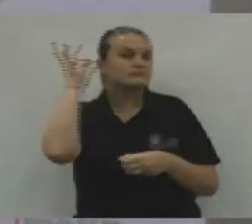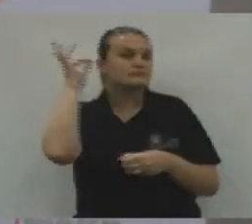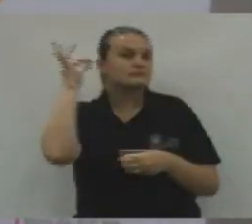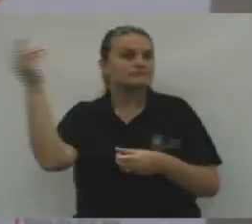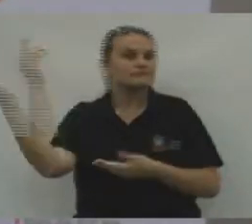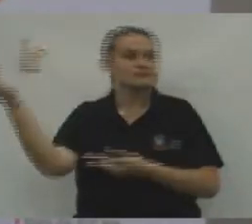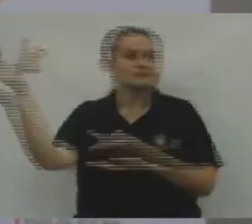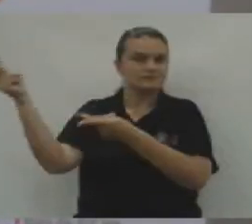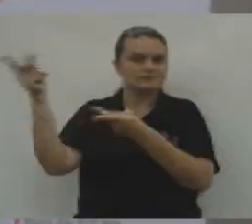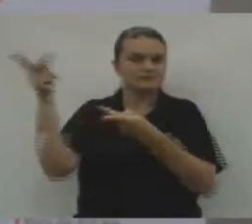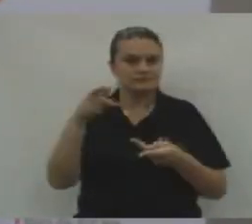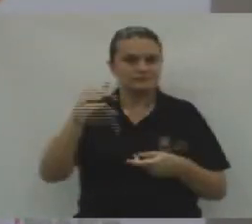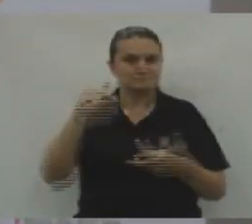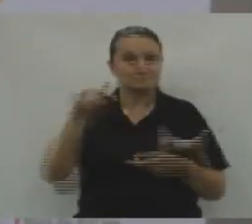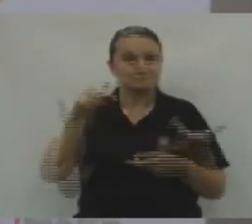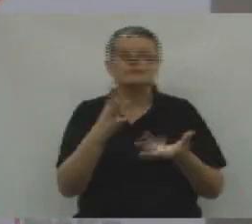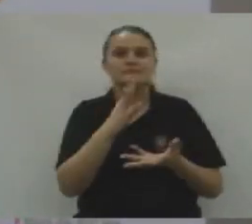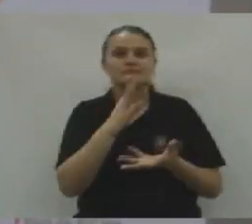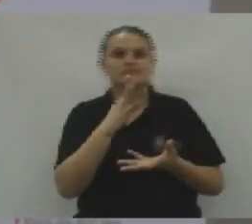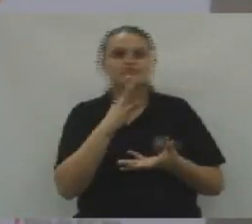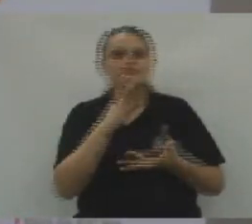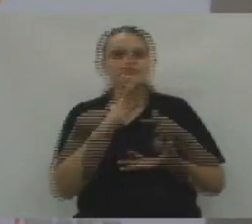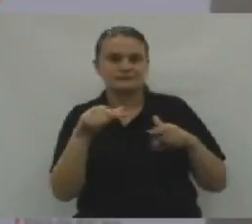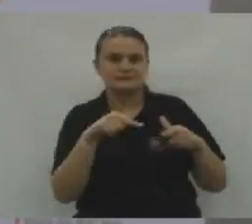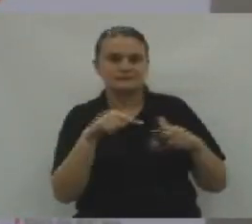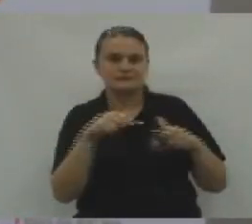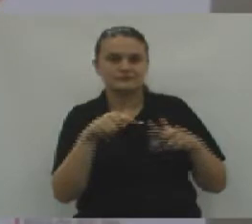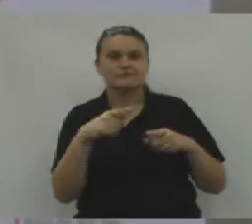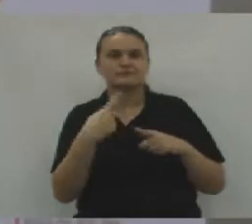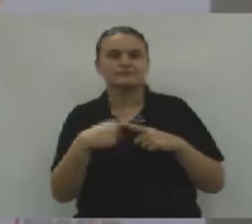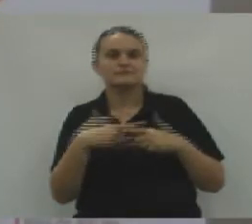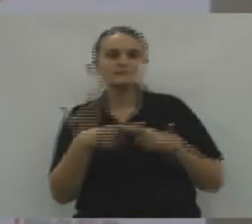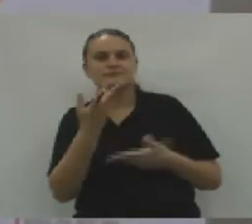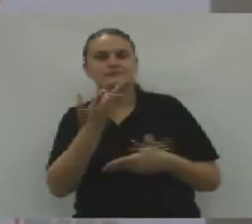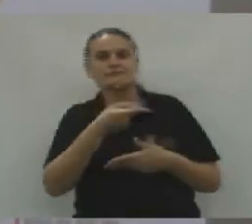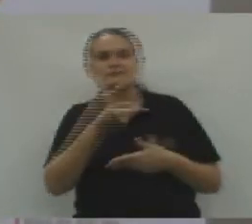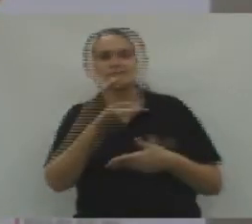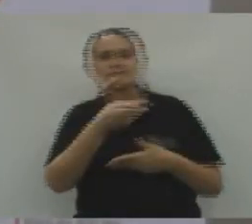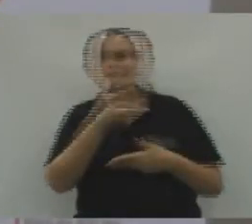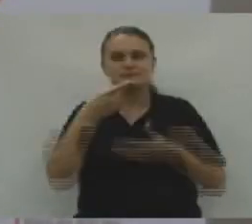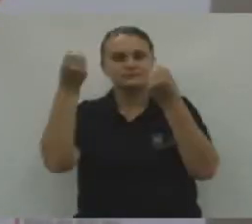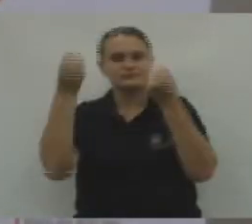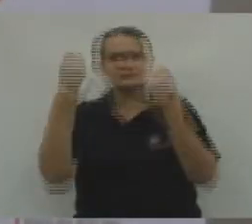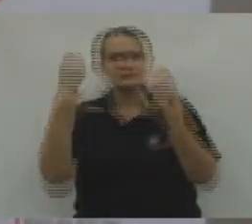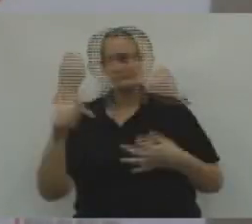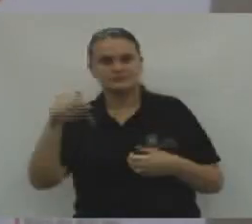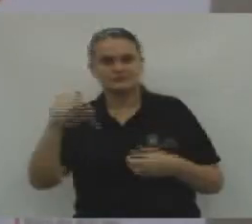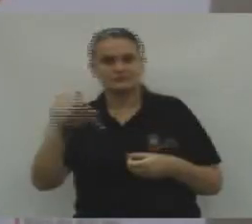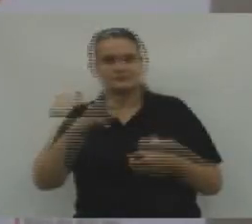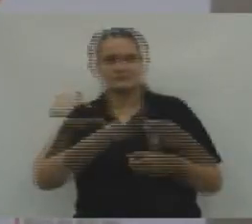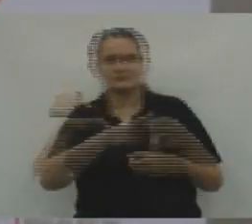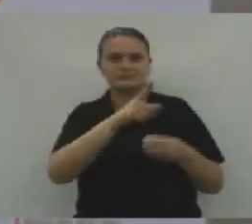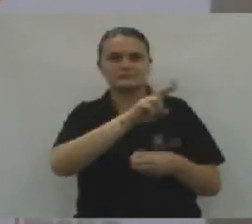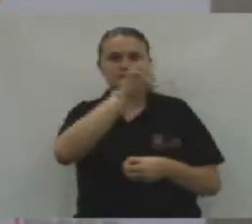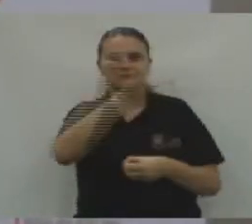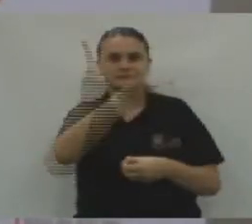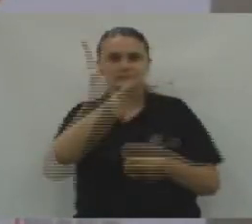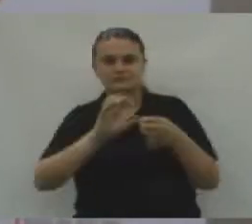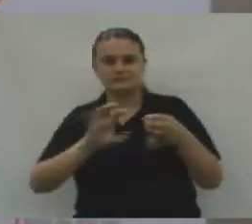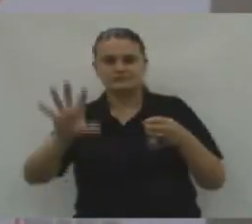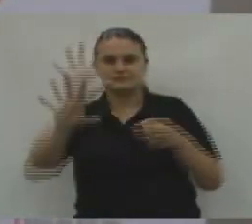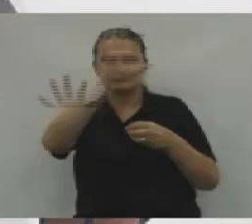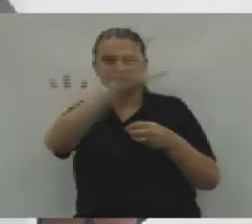Vitória, né? Quando a gente fala que União da Vitória e região vai se